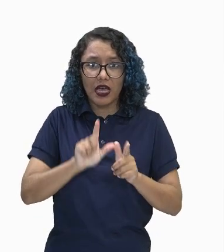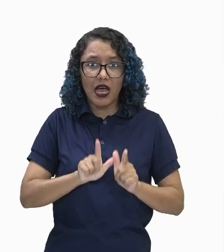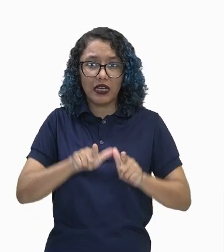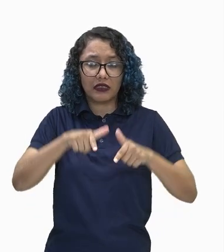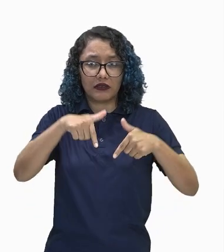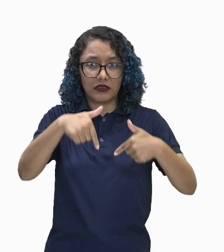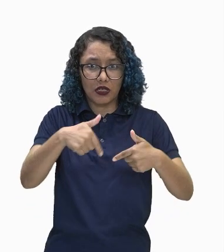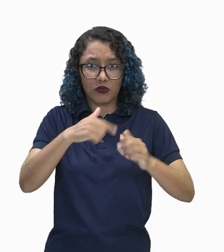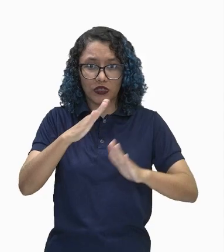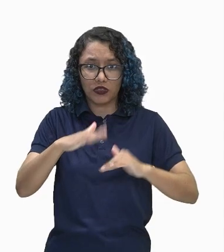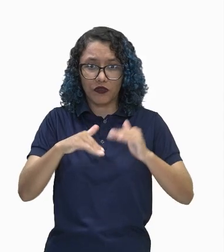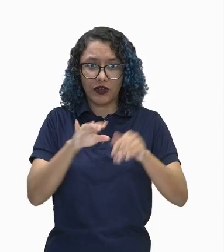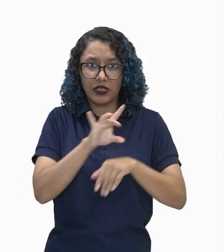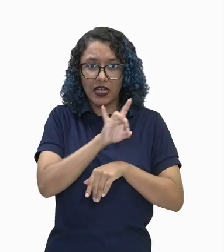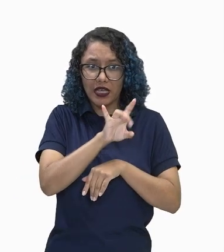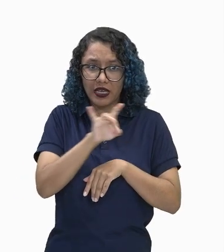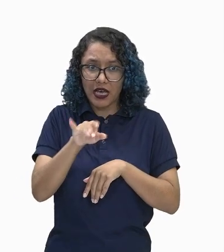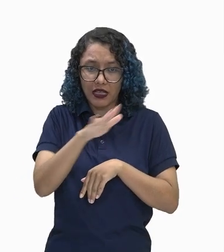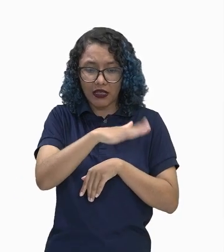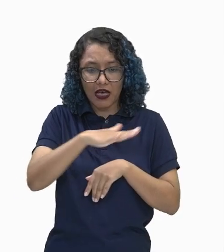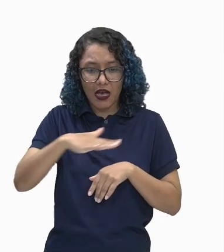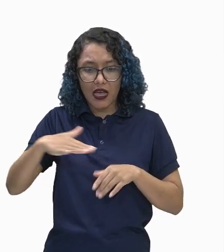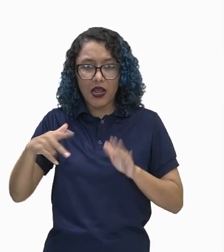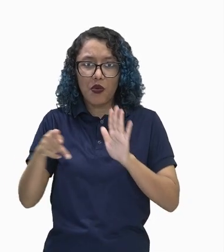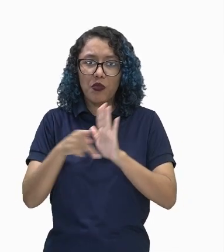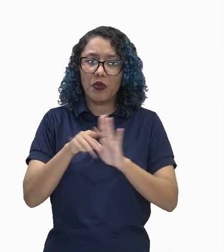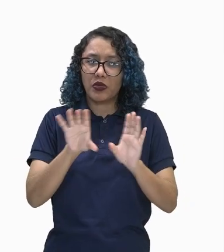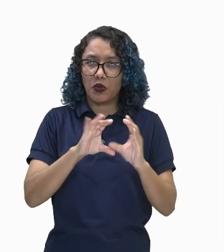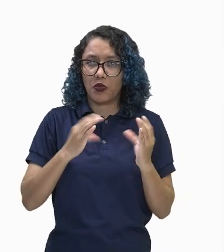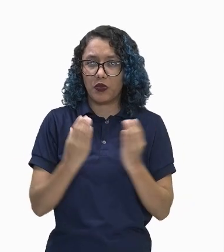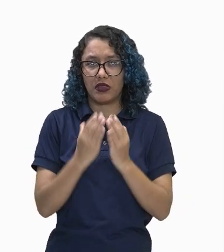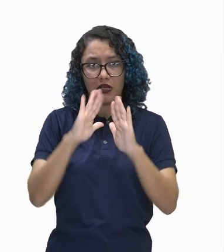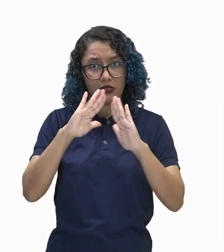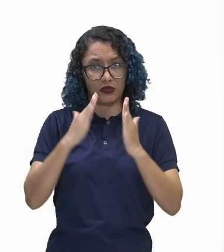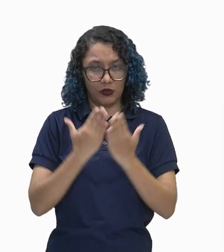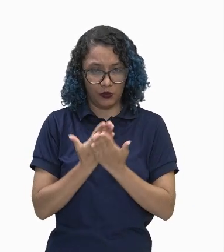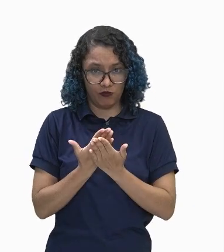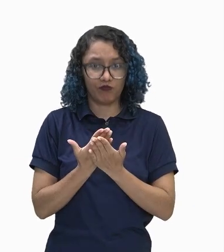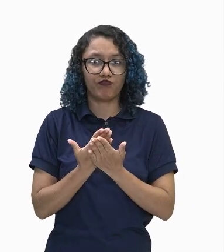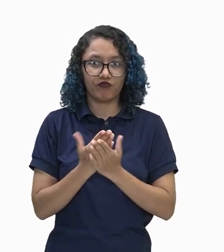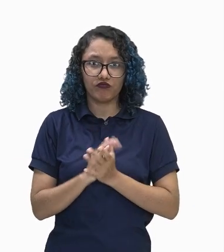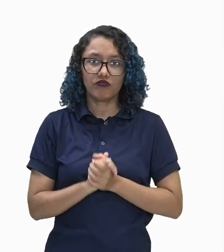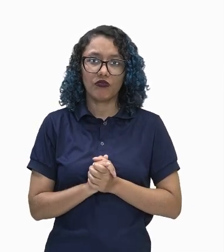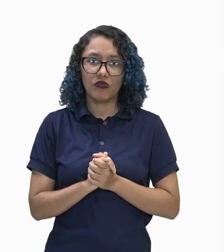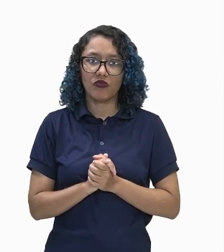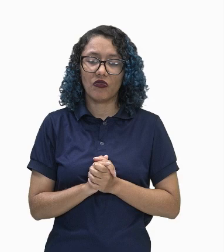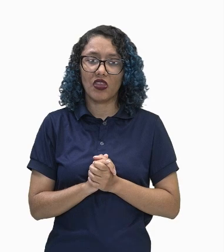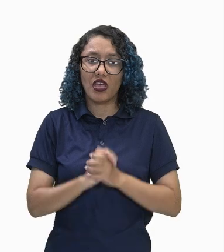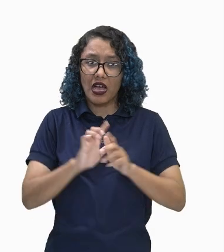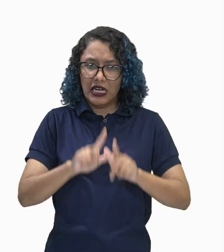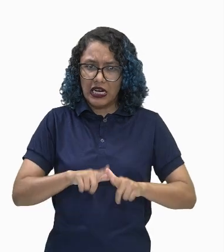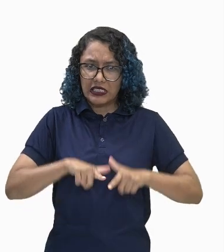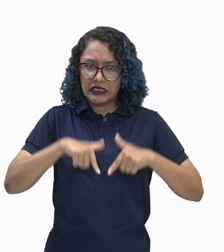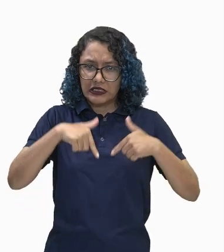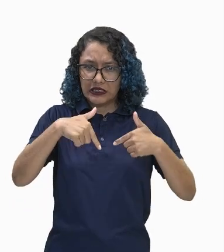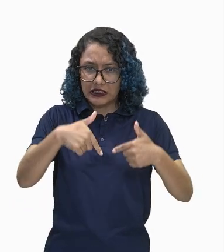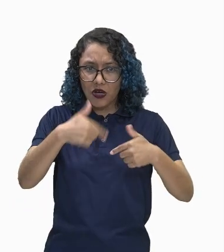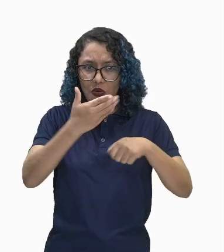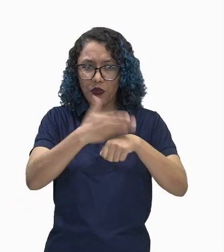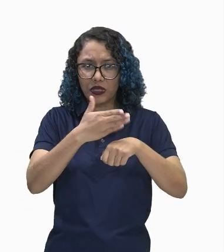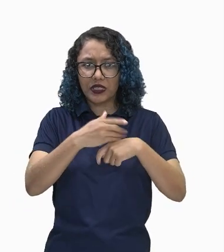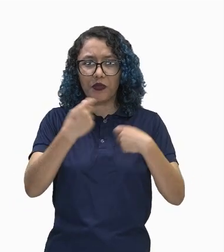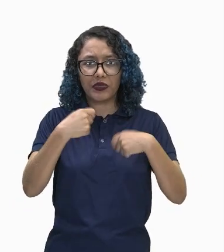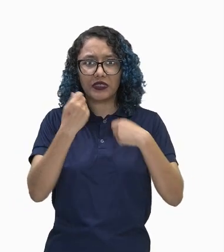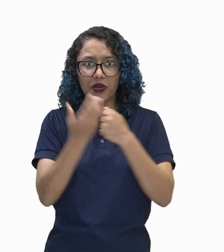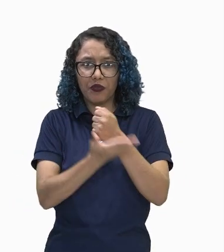cada segmento da comunidade escolar. Suas ações devem estar pautadas na